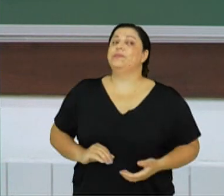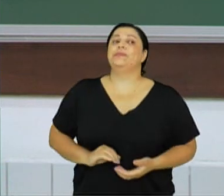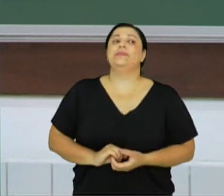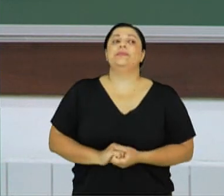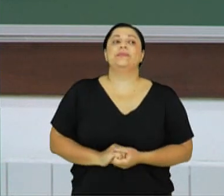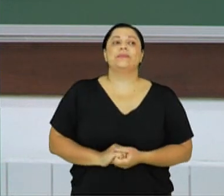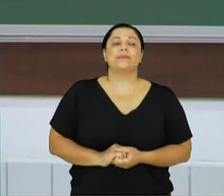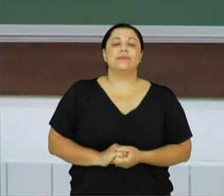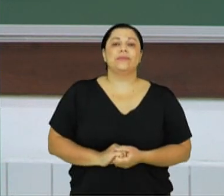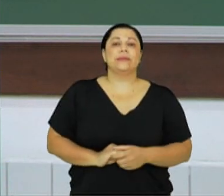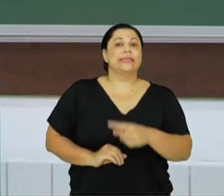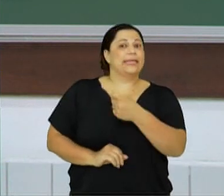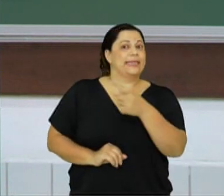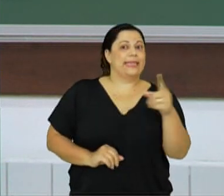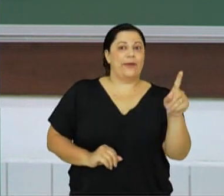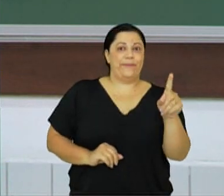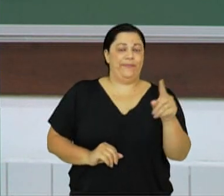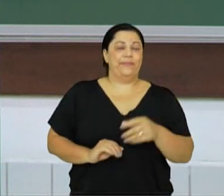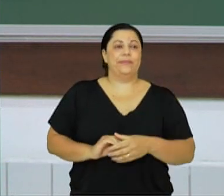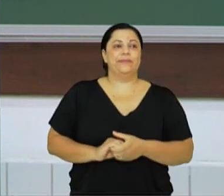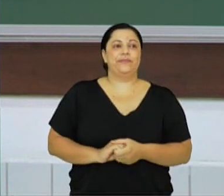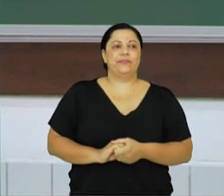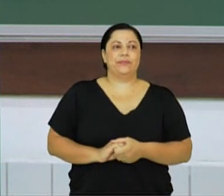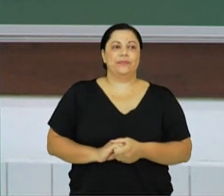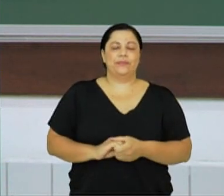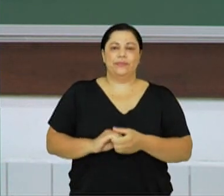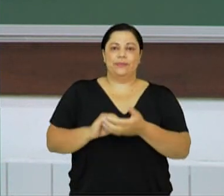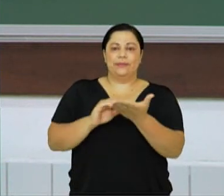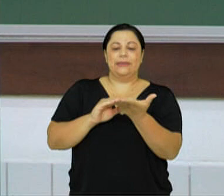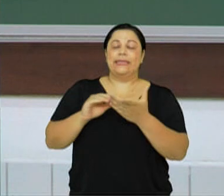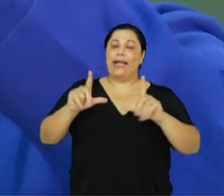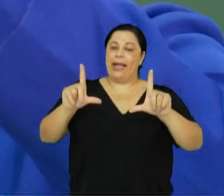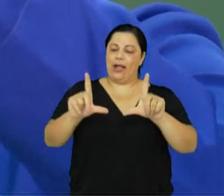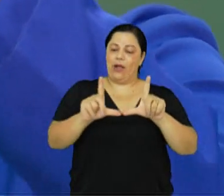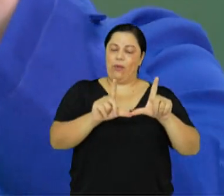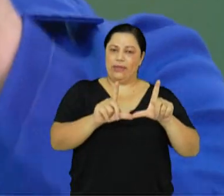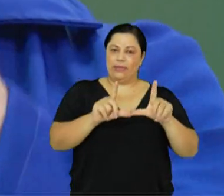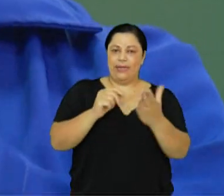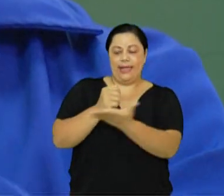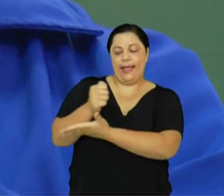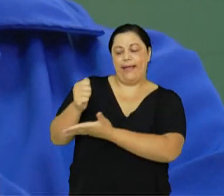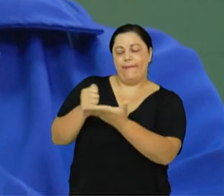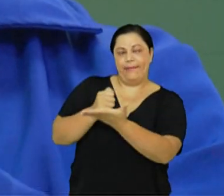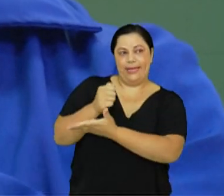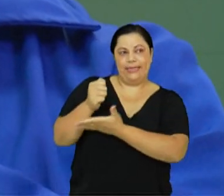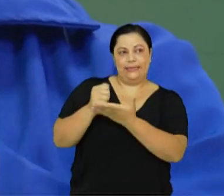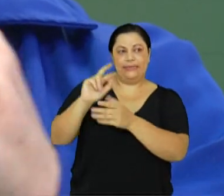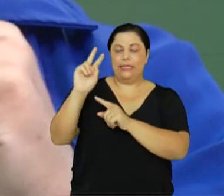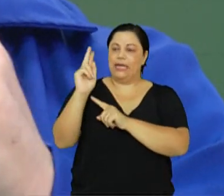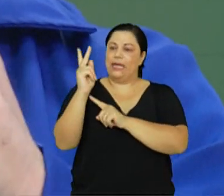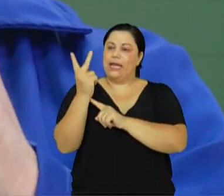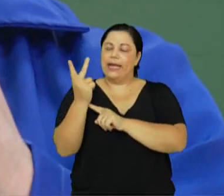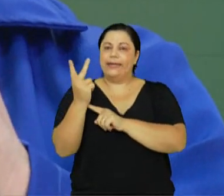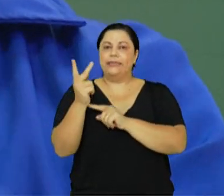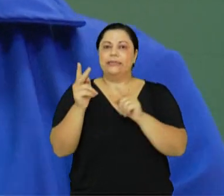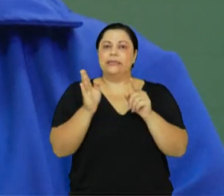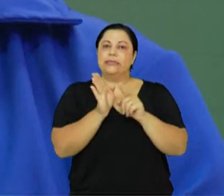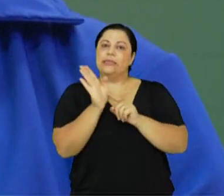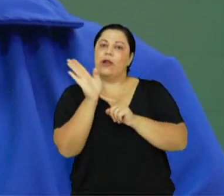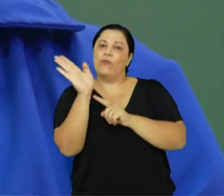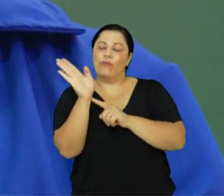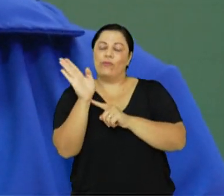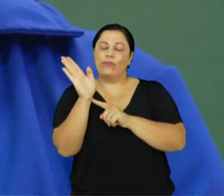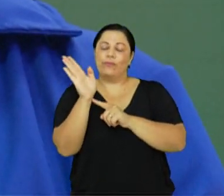que está na base, ó, a base dela é quadrada, só que a altura está aqui, está fora da